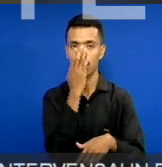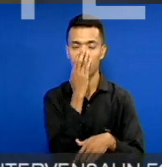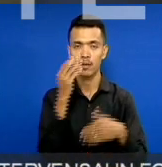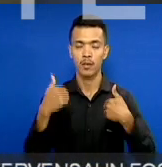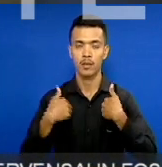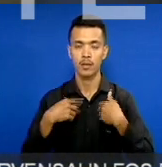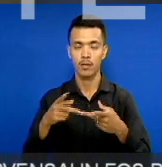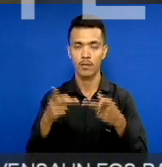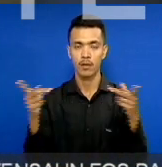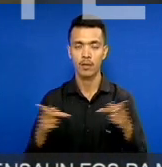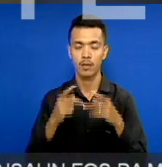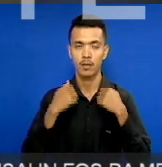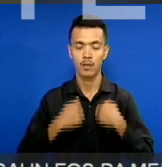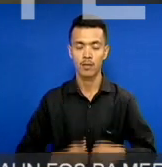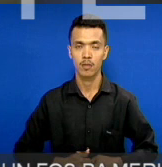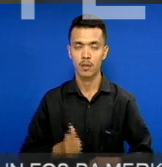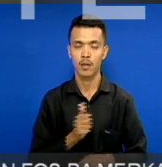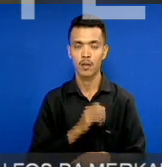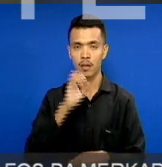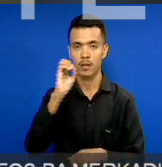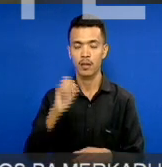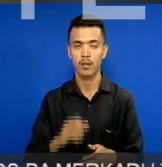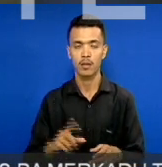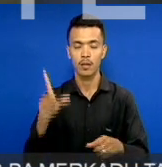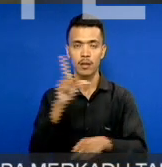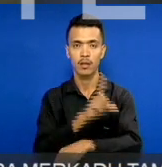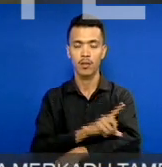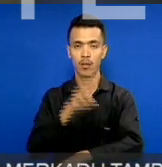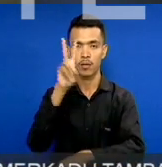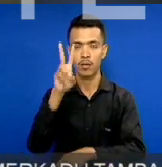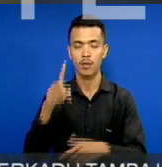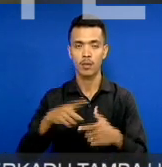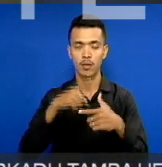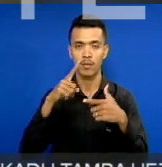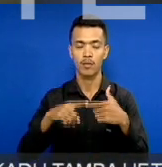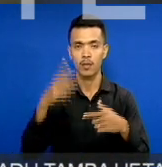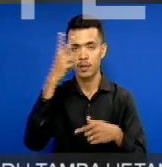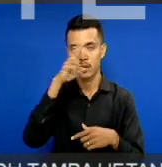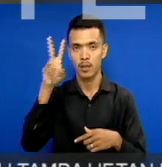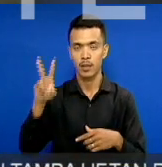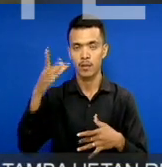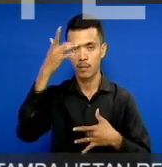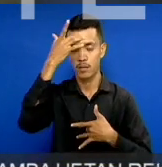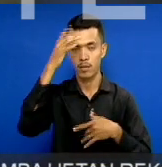Ainaro. Depois detecta tang ya loron di rua rua depois de dire detecta caso dengue